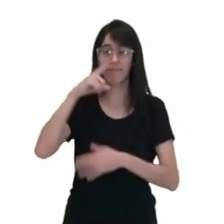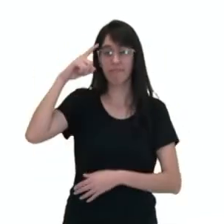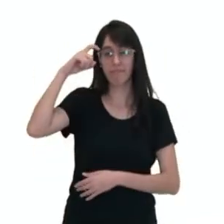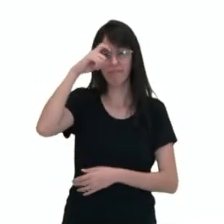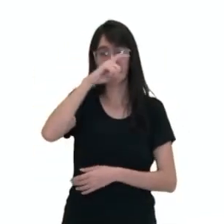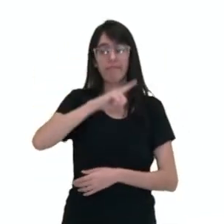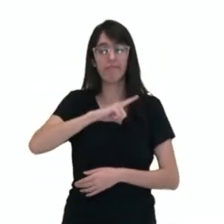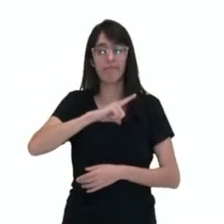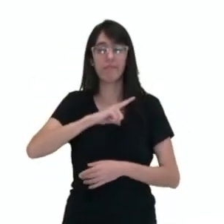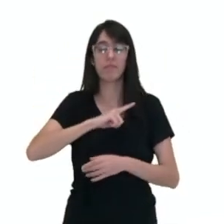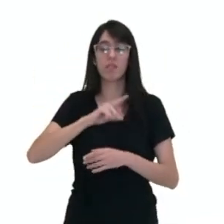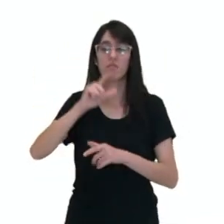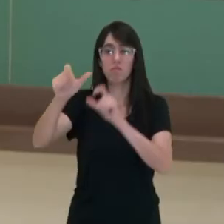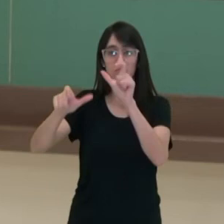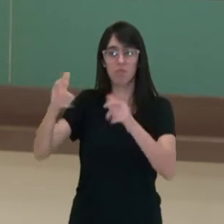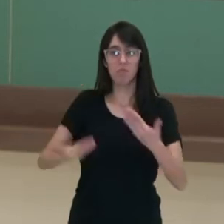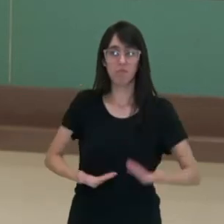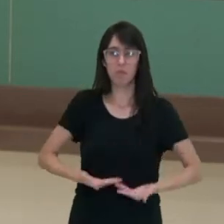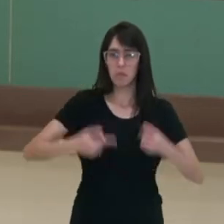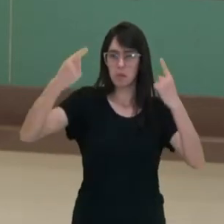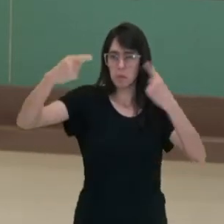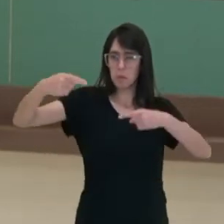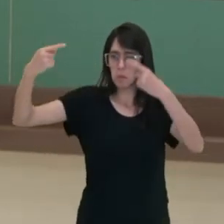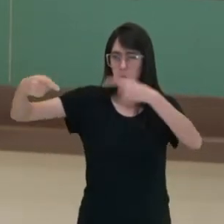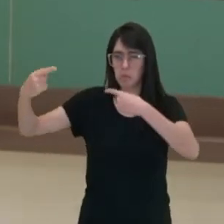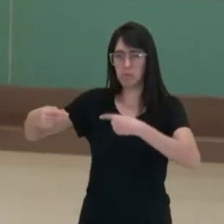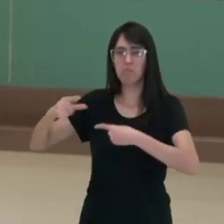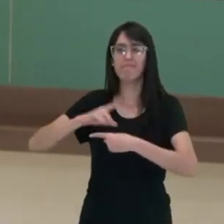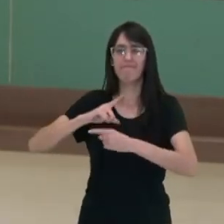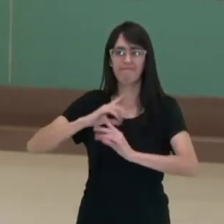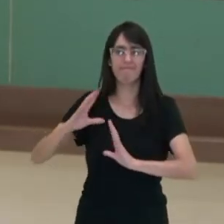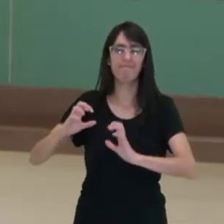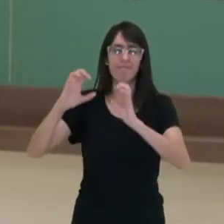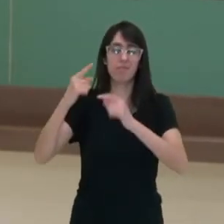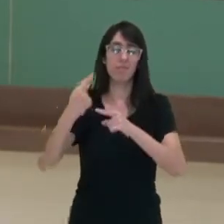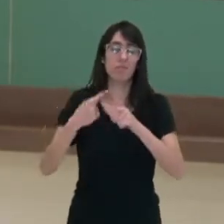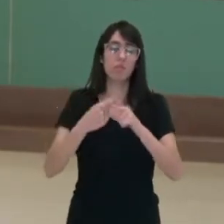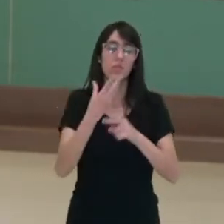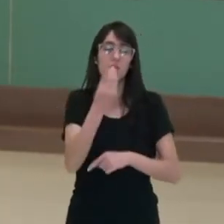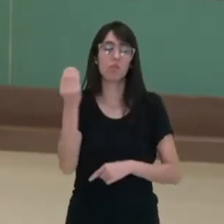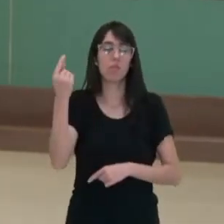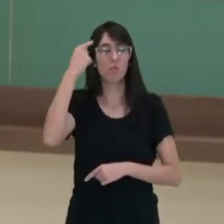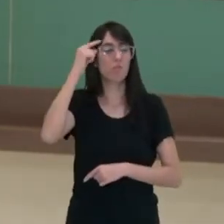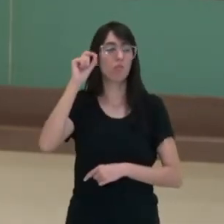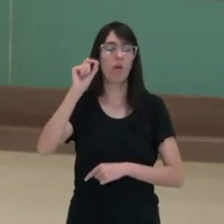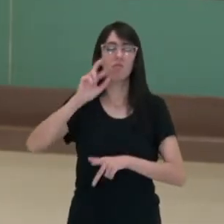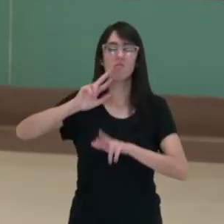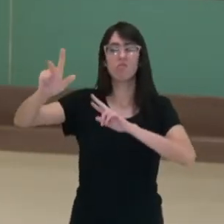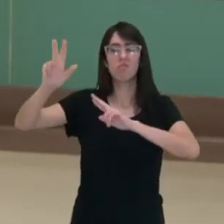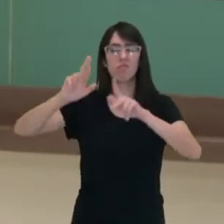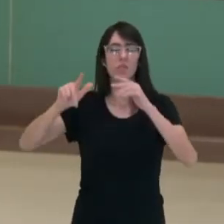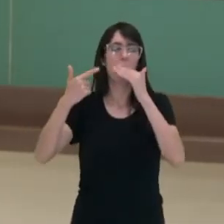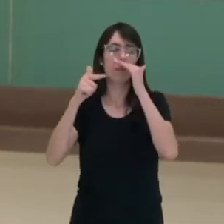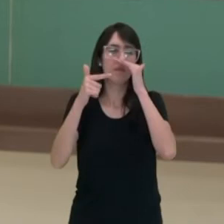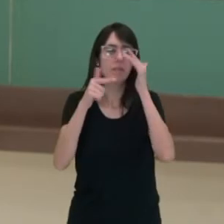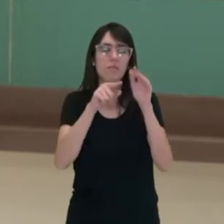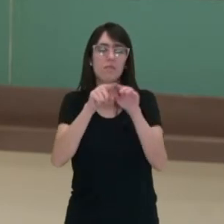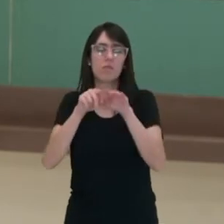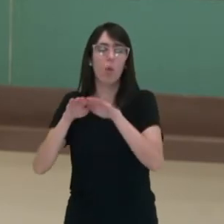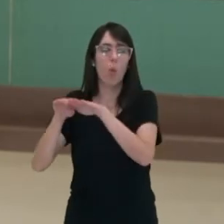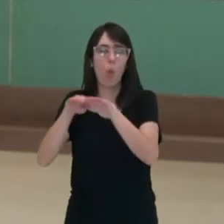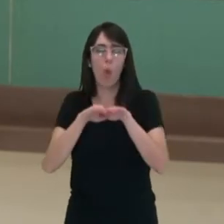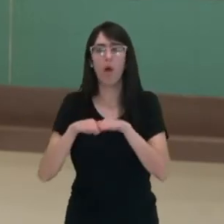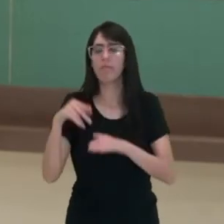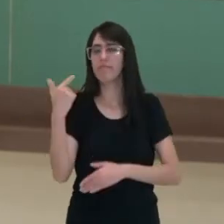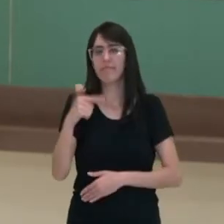próprios trabalhadores, rivalidades entre os trabalhadores, que não se veem como iguais no processo de exploração